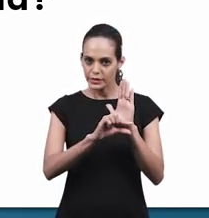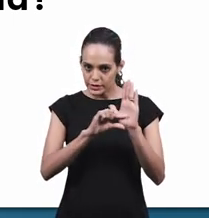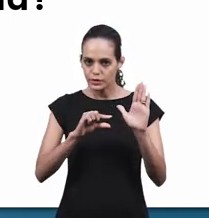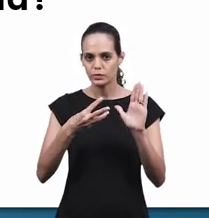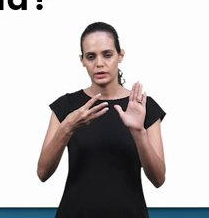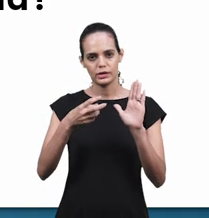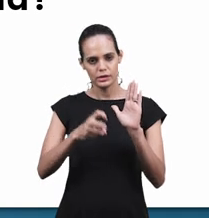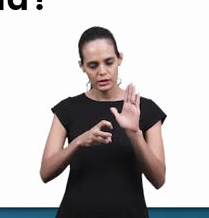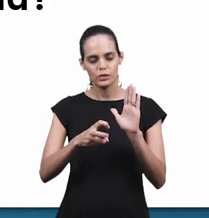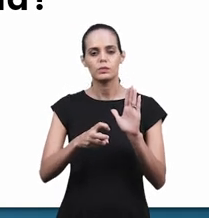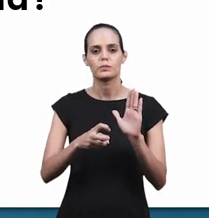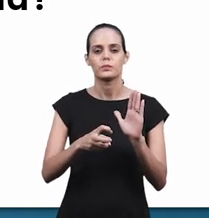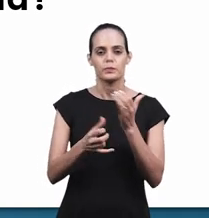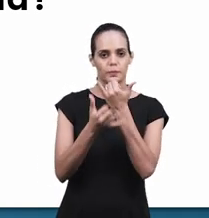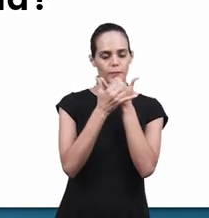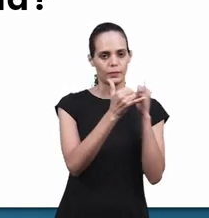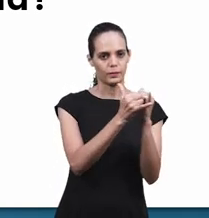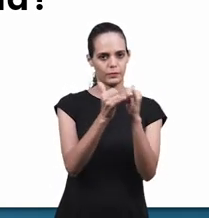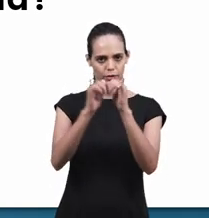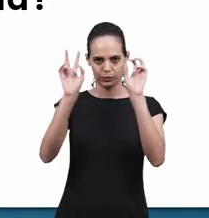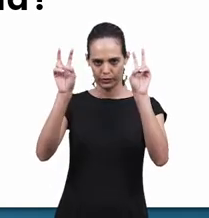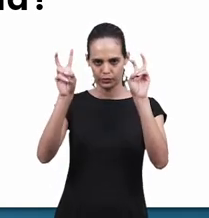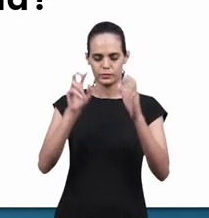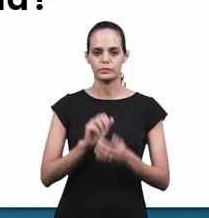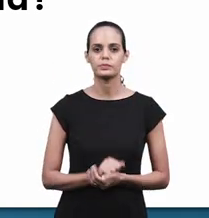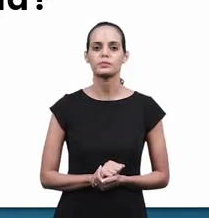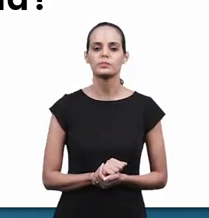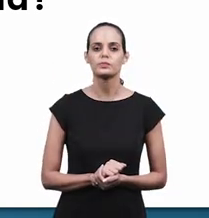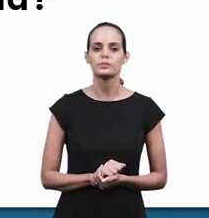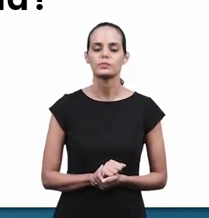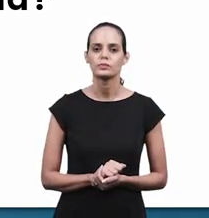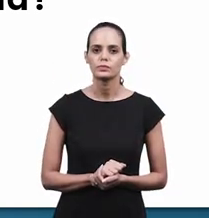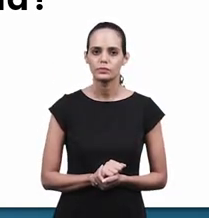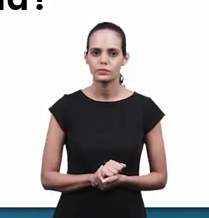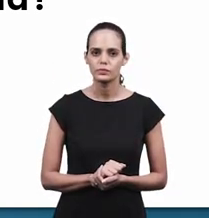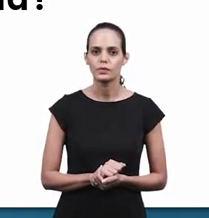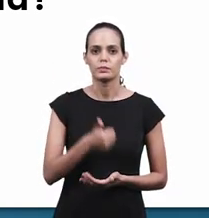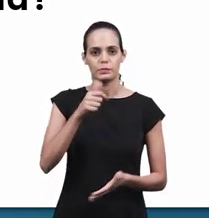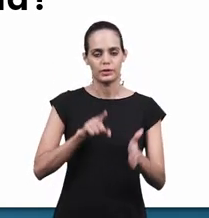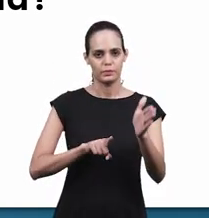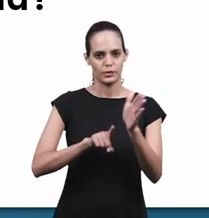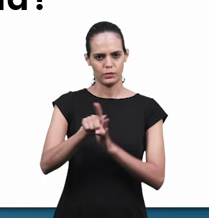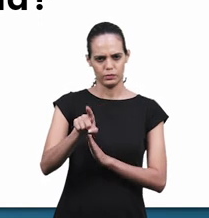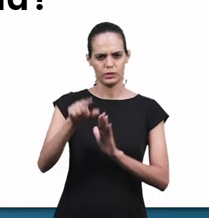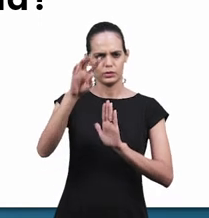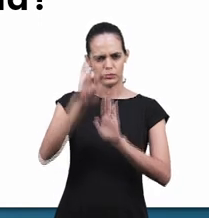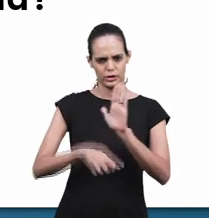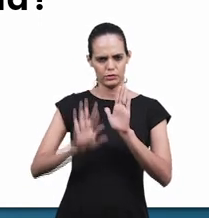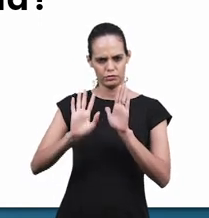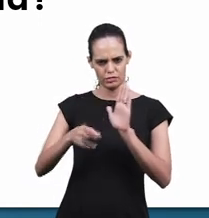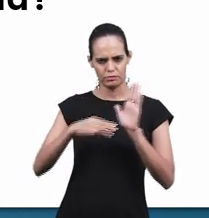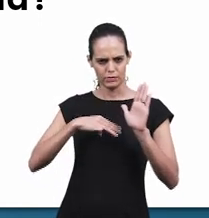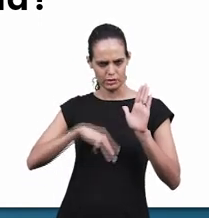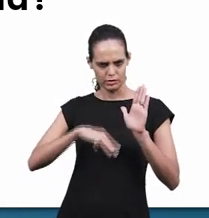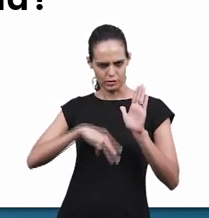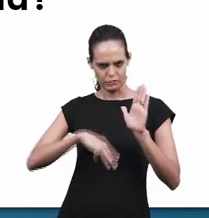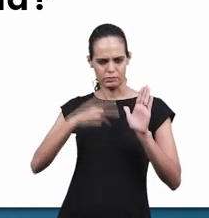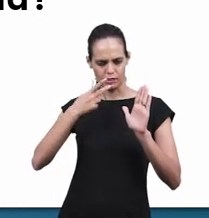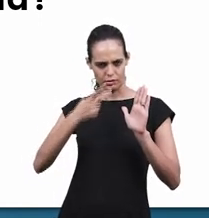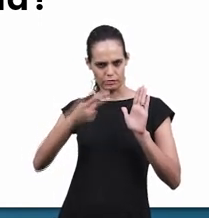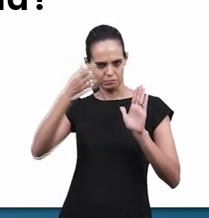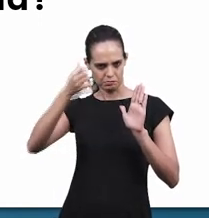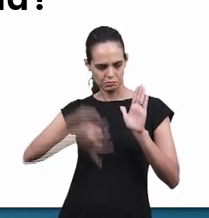Então a nossa primeira pergunta é: no texto anterior, Mateus 18, versos 24 a 26,